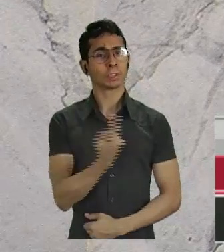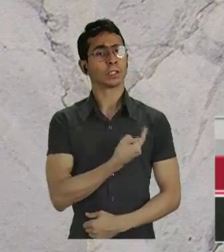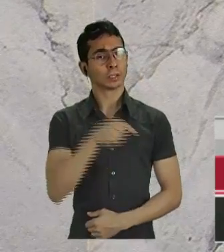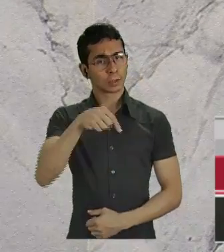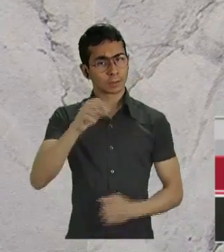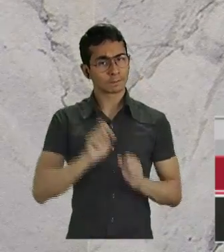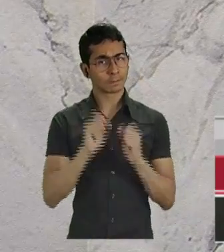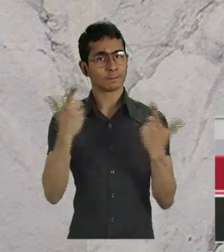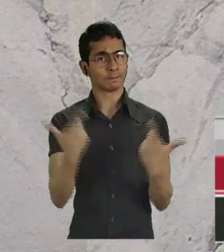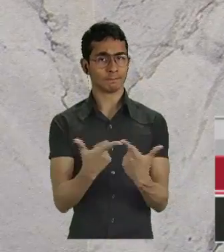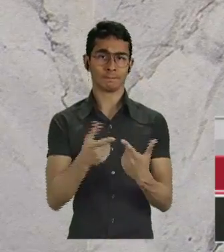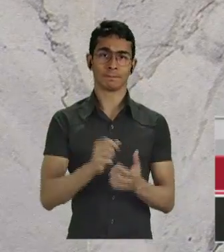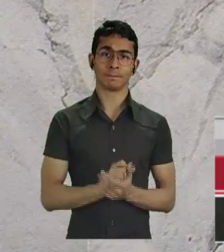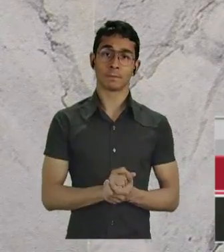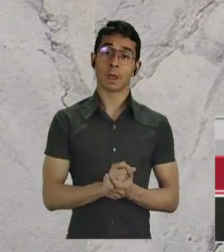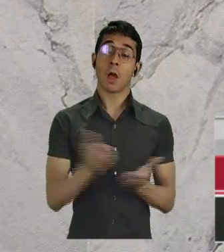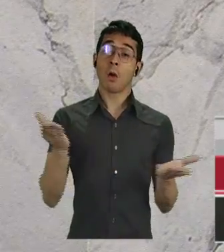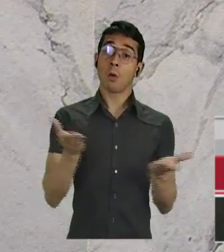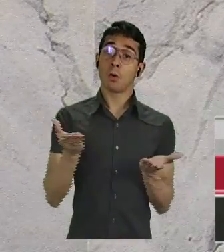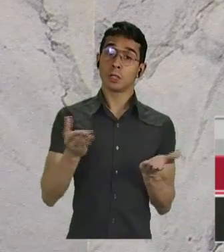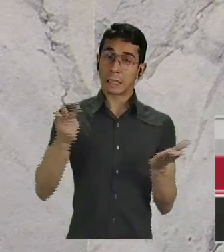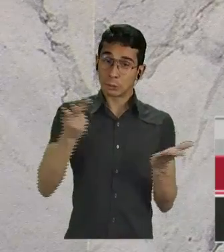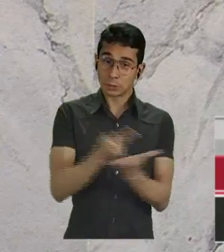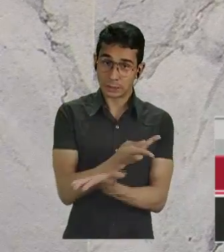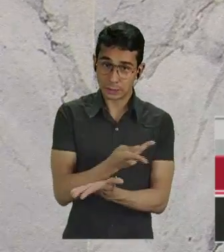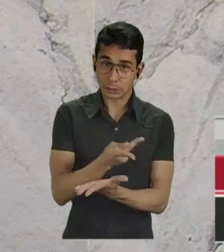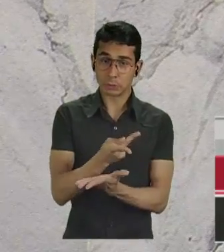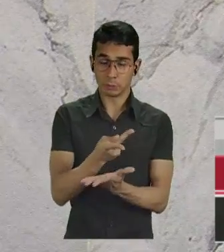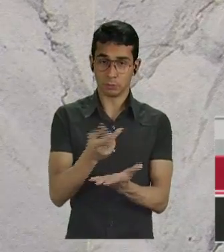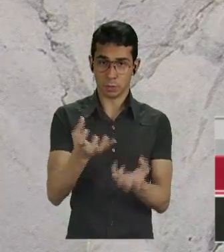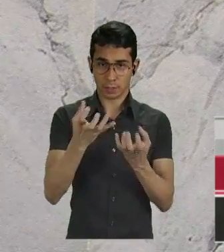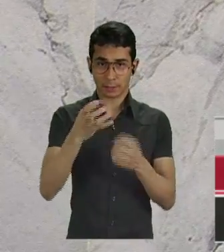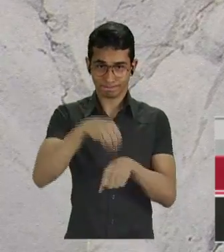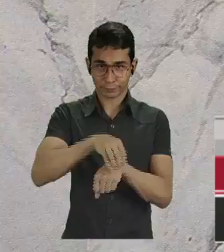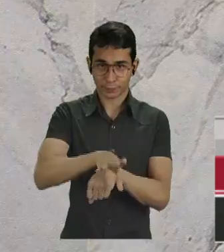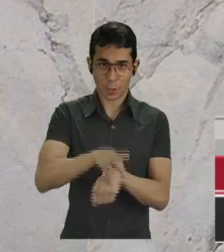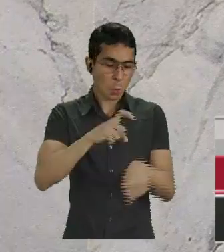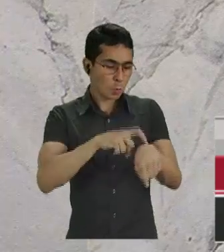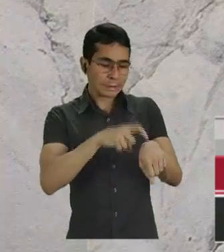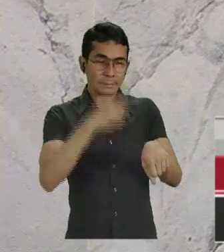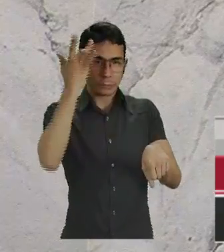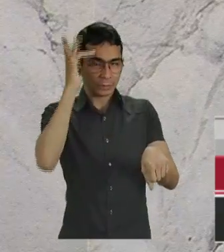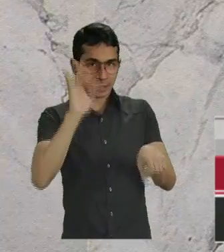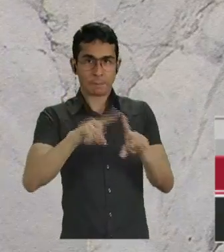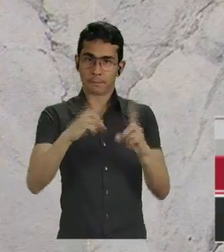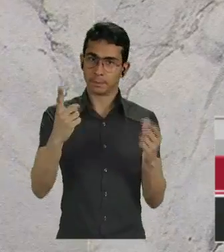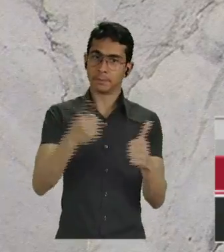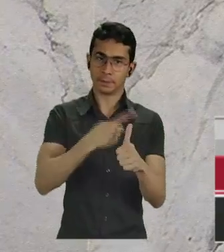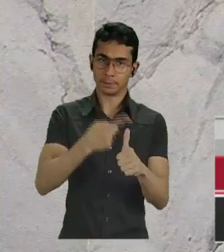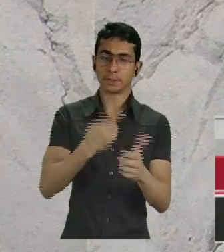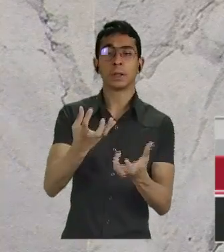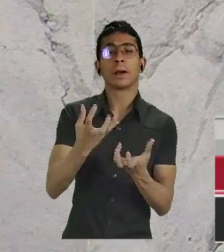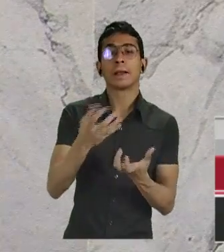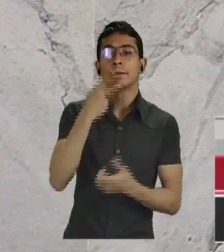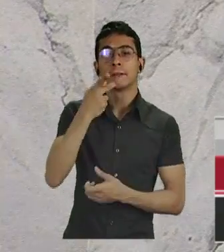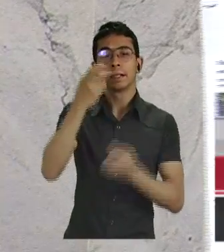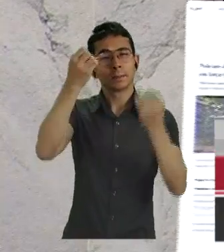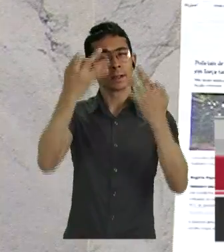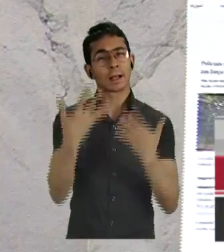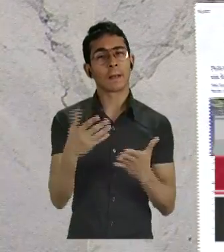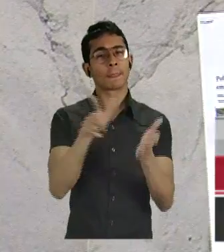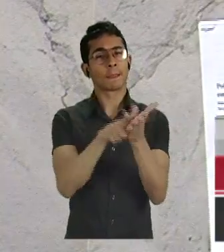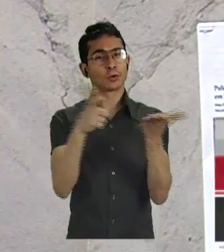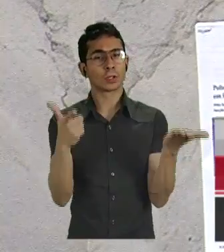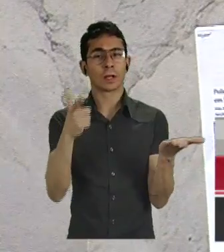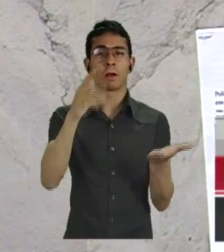ocorrência que eu queria citar hoje aqui é não sei se meu tempo vai ser bom primeira coisa que queria falar o seguinte é sobre essa matéria na folha de